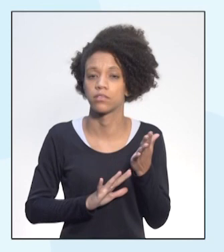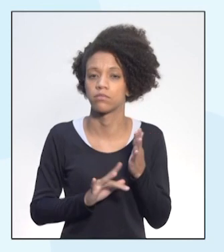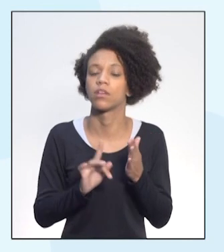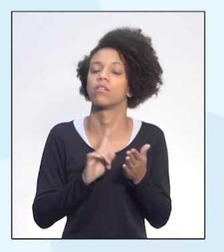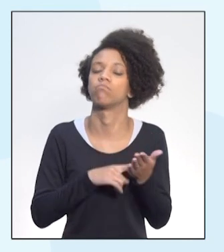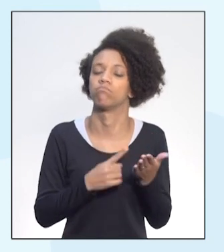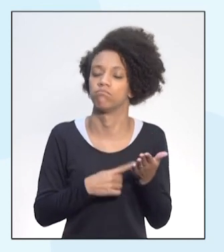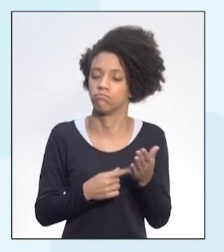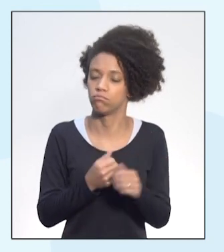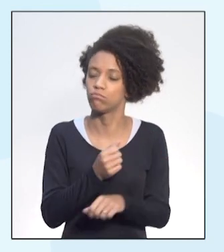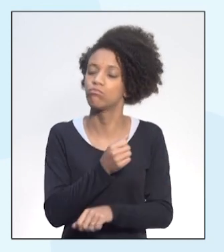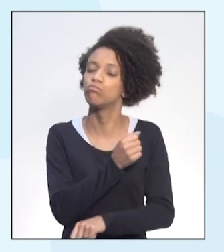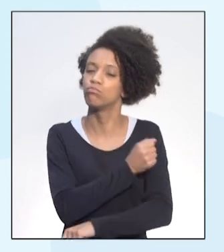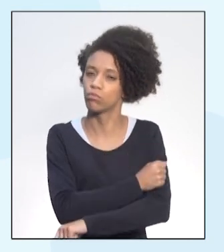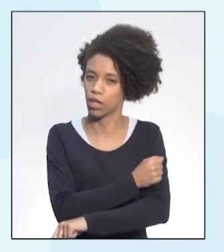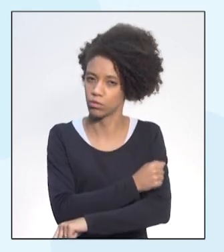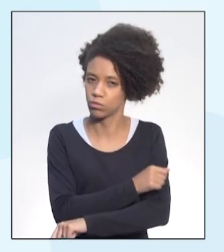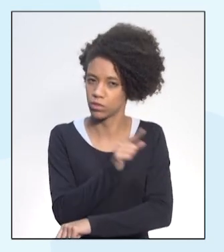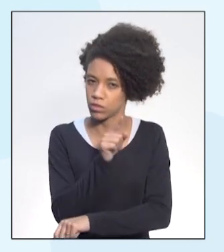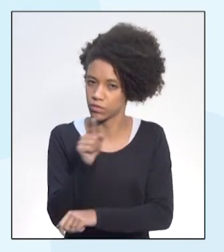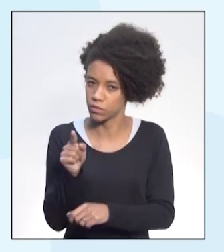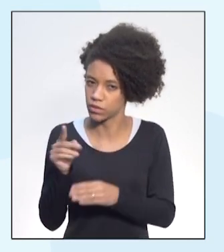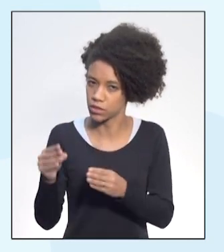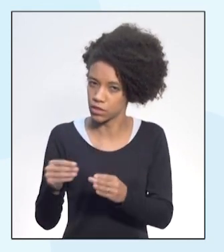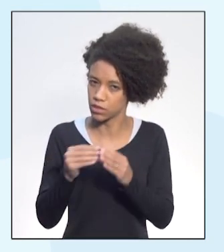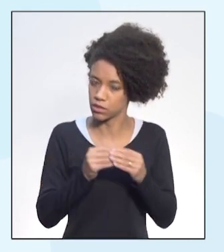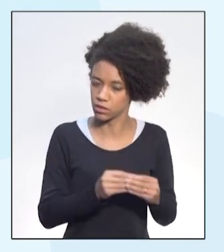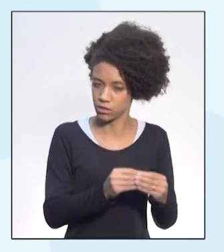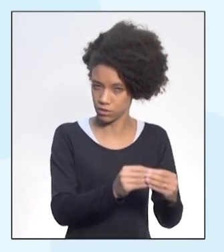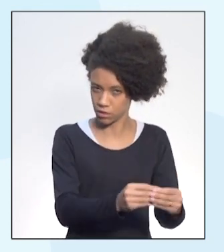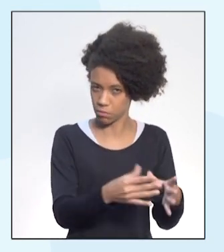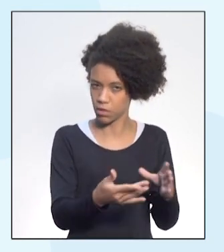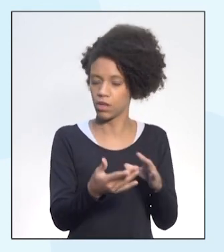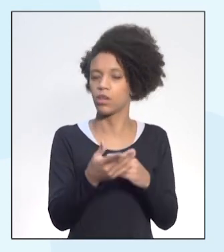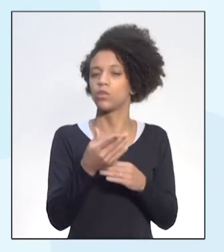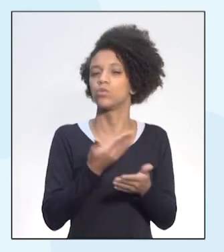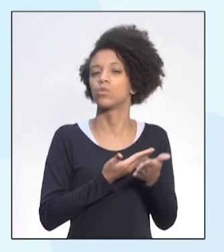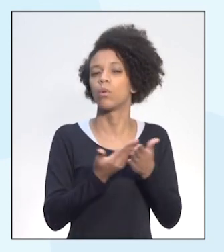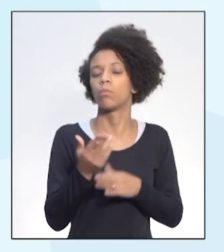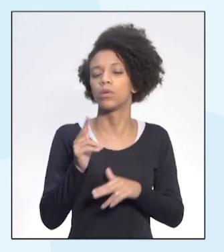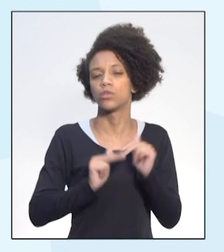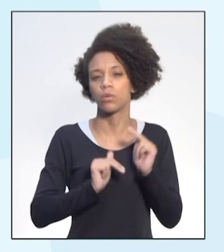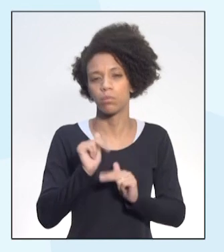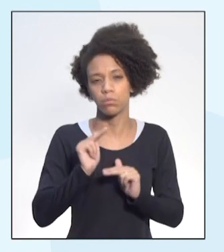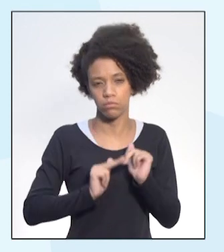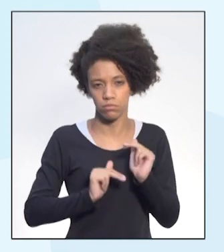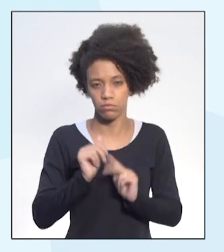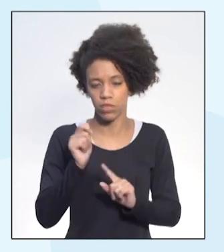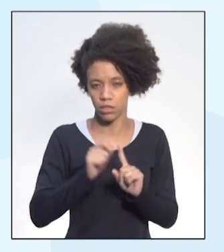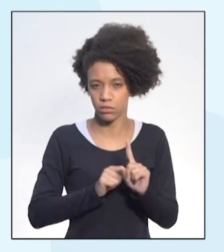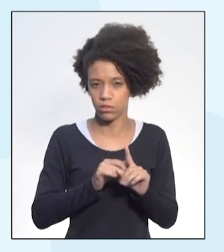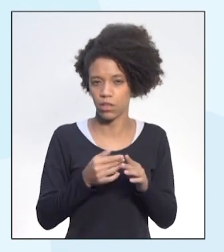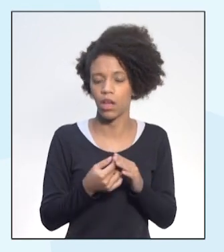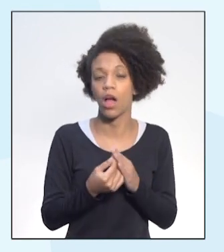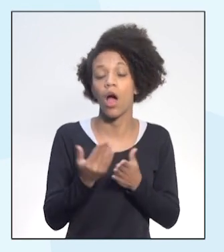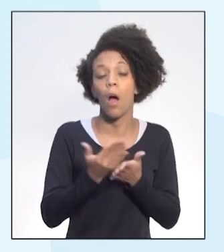no caderno do aluno, né, que vocês receberam agora no começo do mês de junho, tá? Volume 2. Na